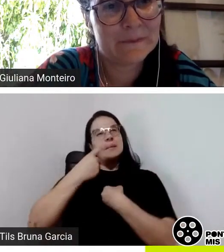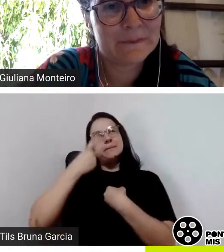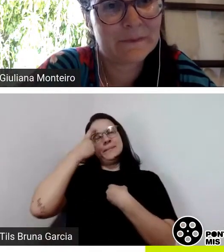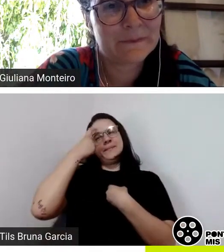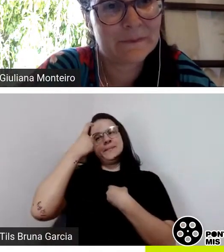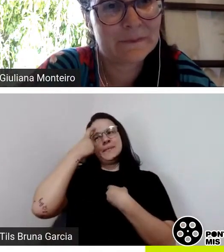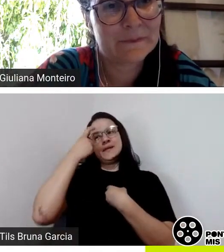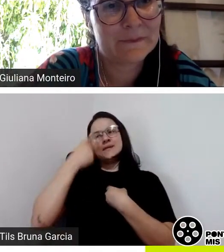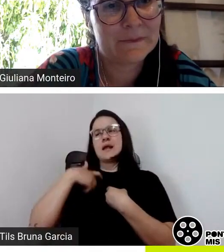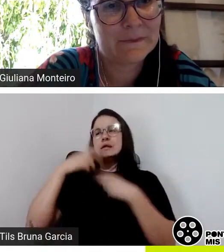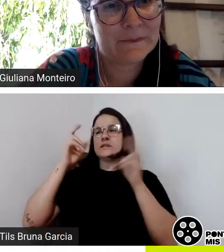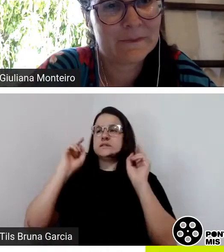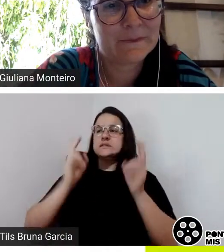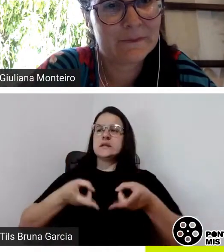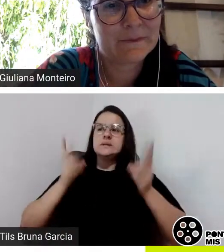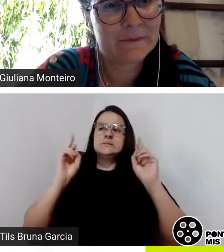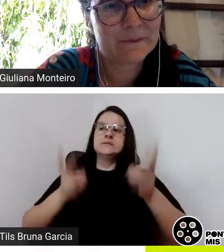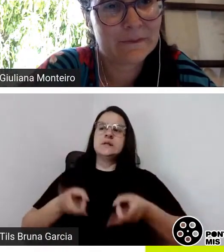penso